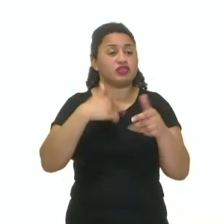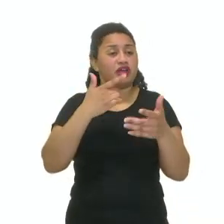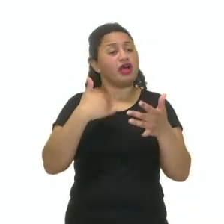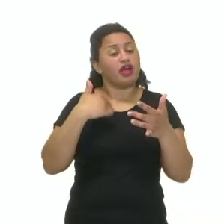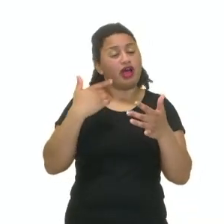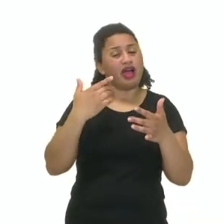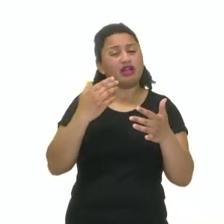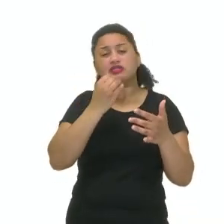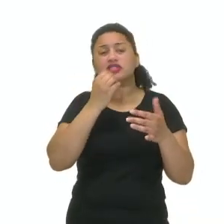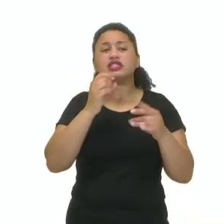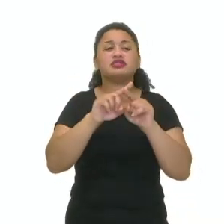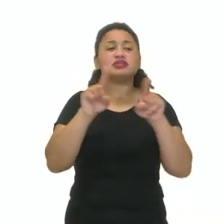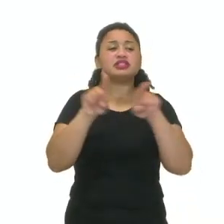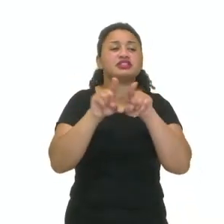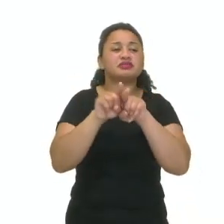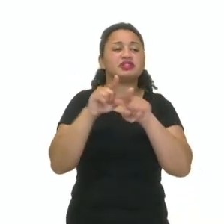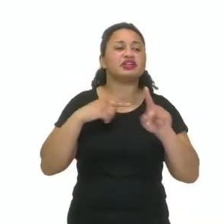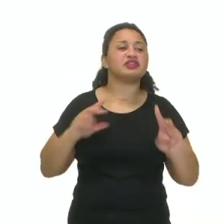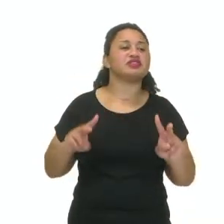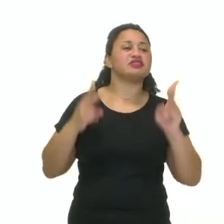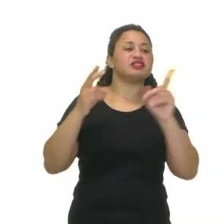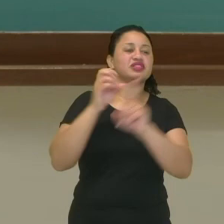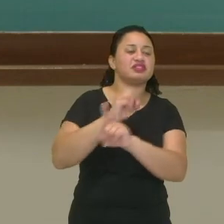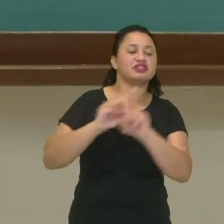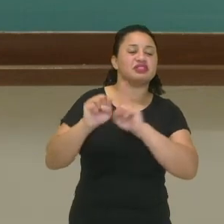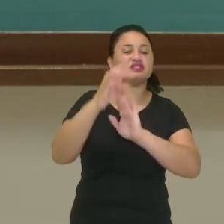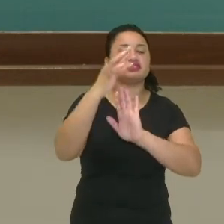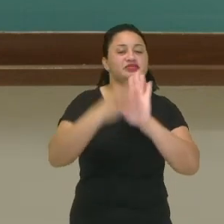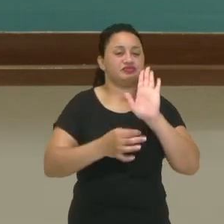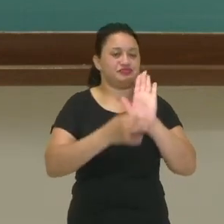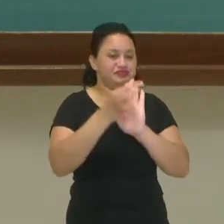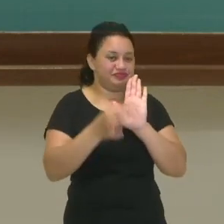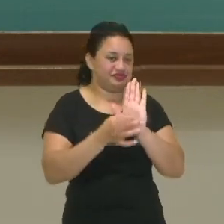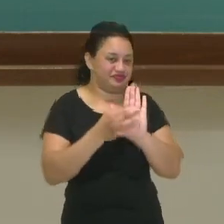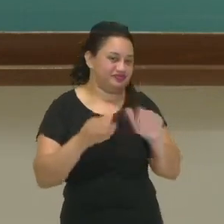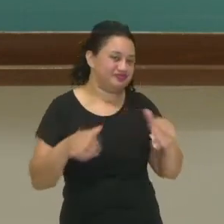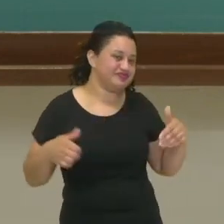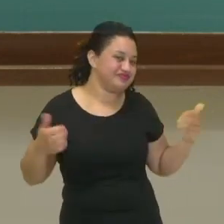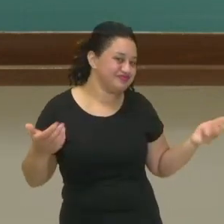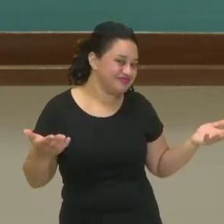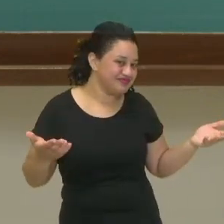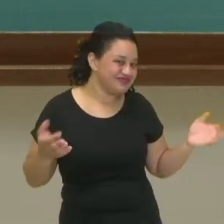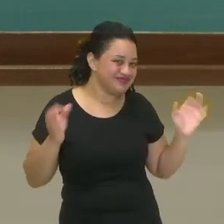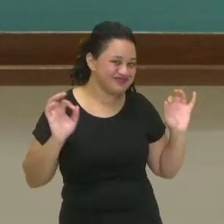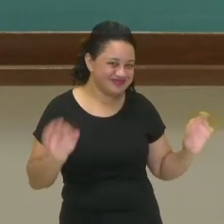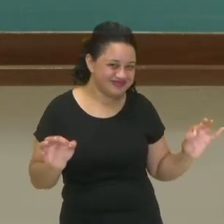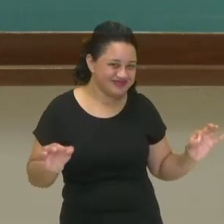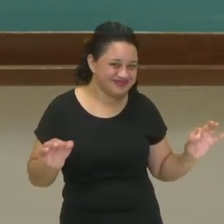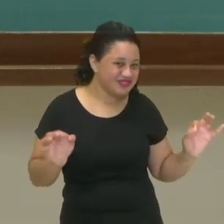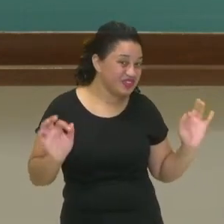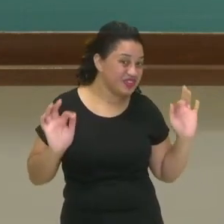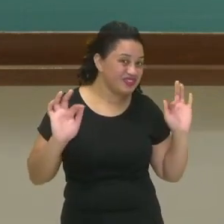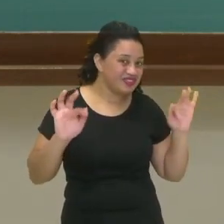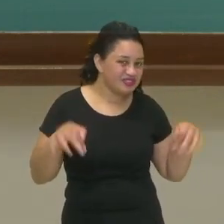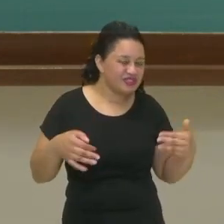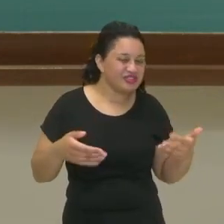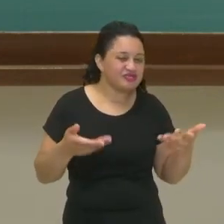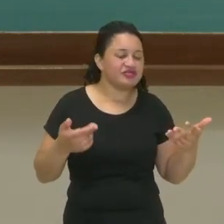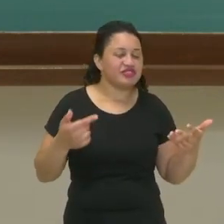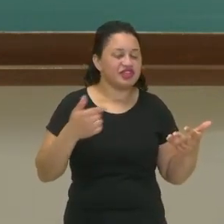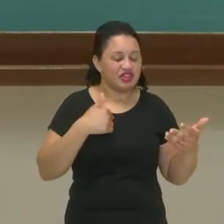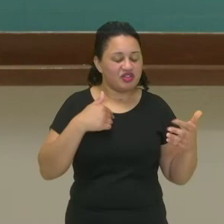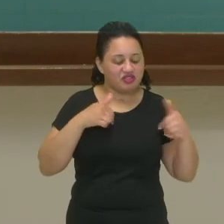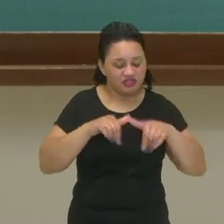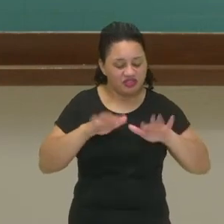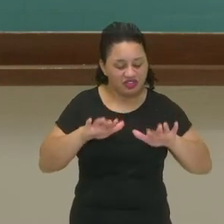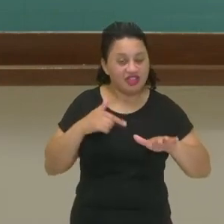validados pelos valores sociais nos textos opinativos. E é isso, meu caro e minha cara! Eu vou ficando